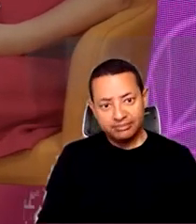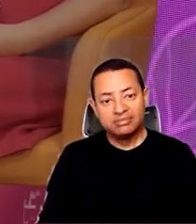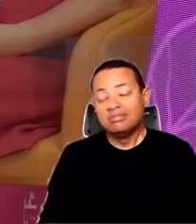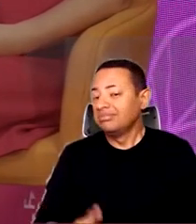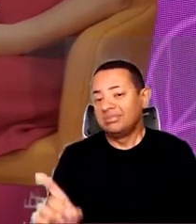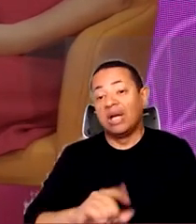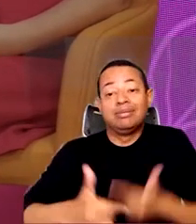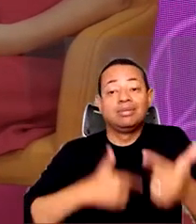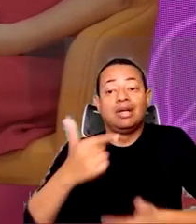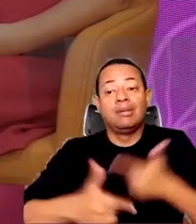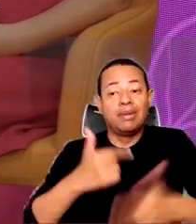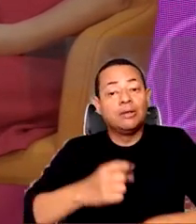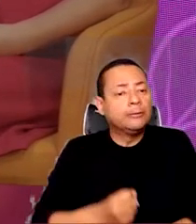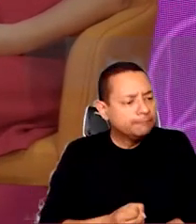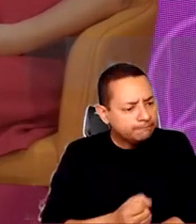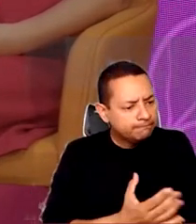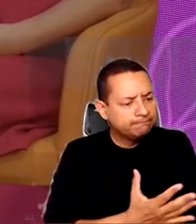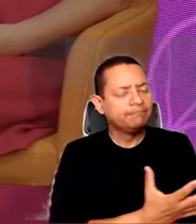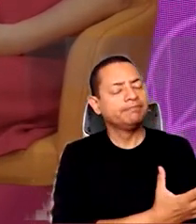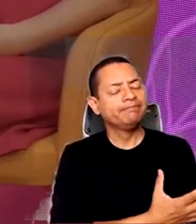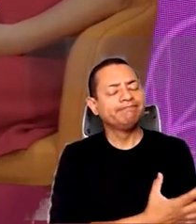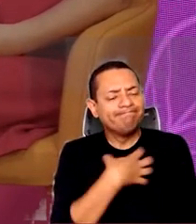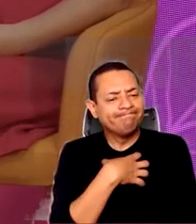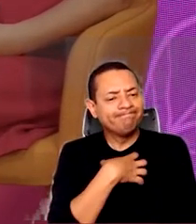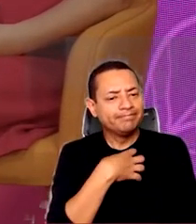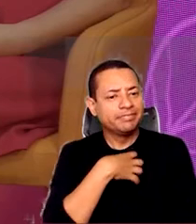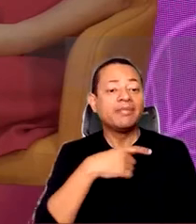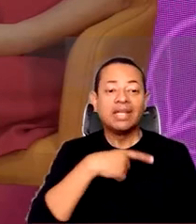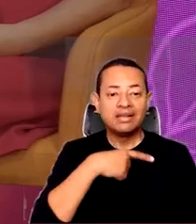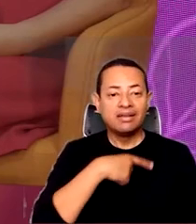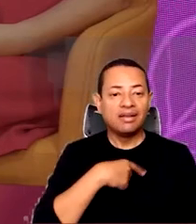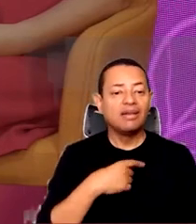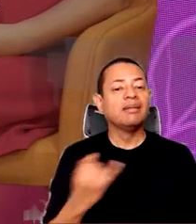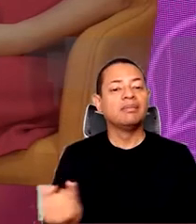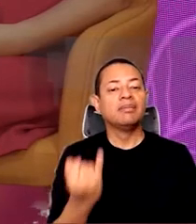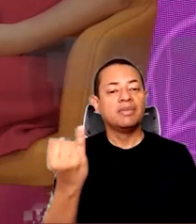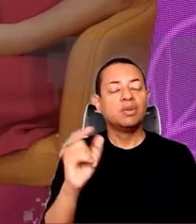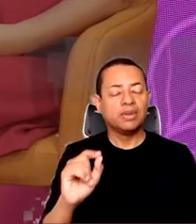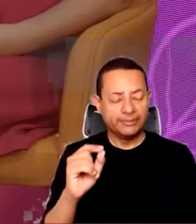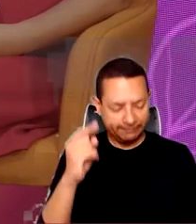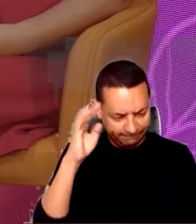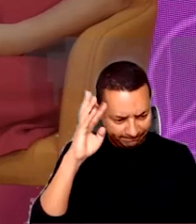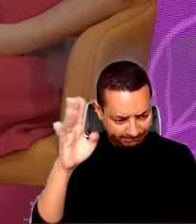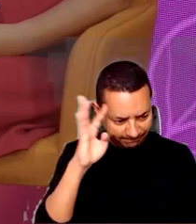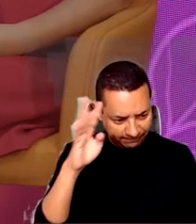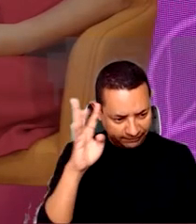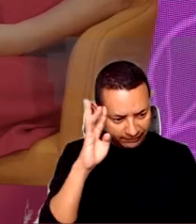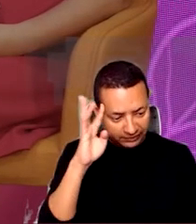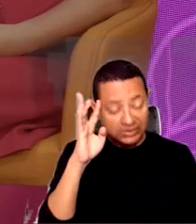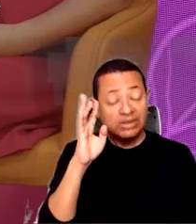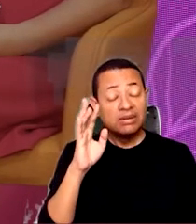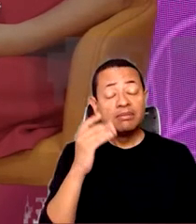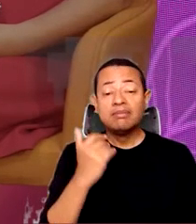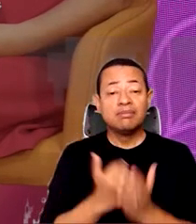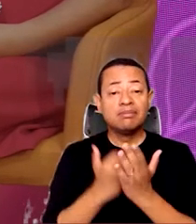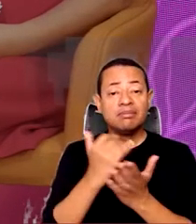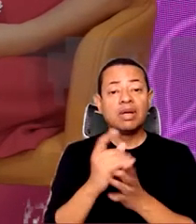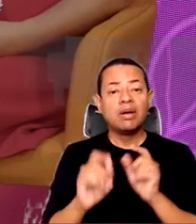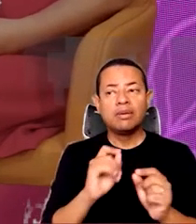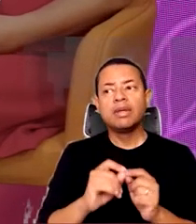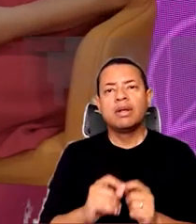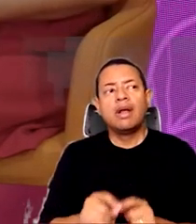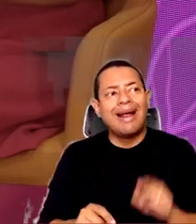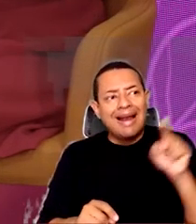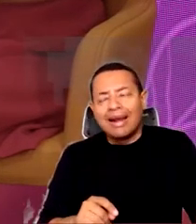trabalharia com emoção E aí tem um detalhe importante quando a gente pensa isso a gente pensa muito no sentido